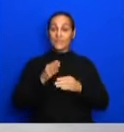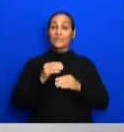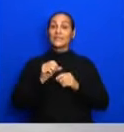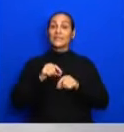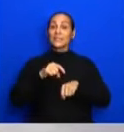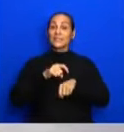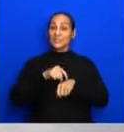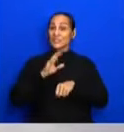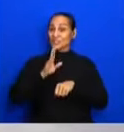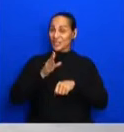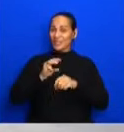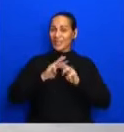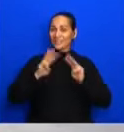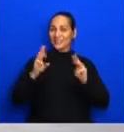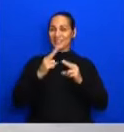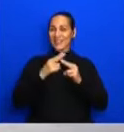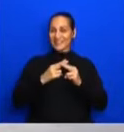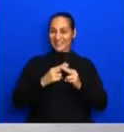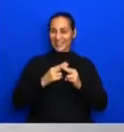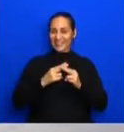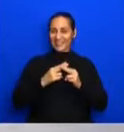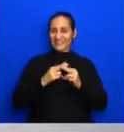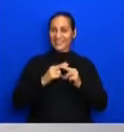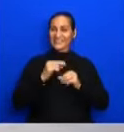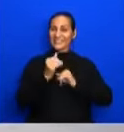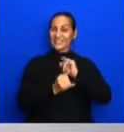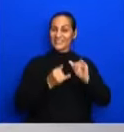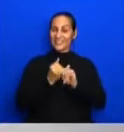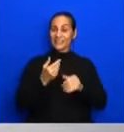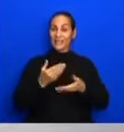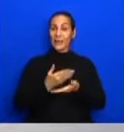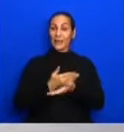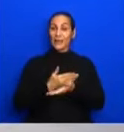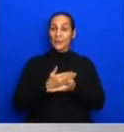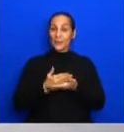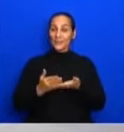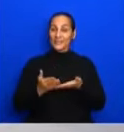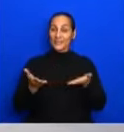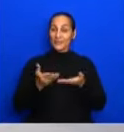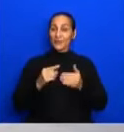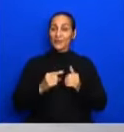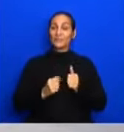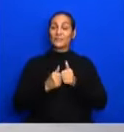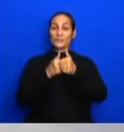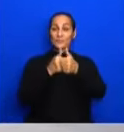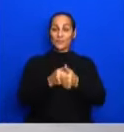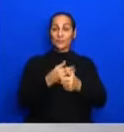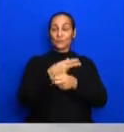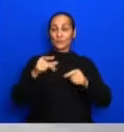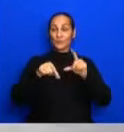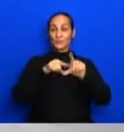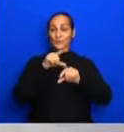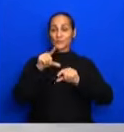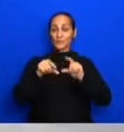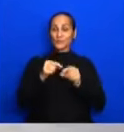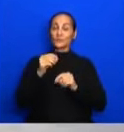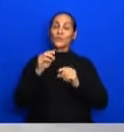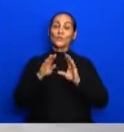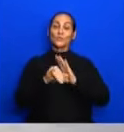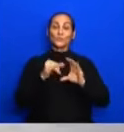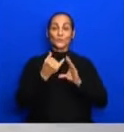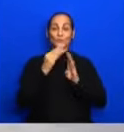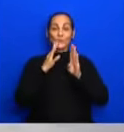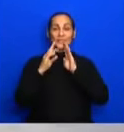em instantes no site oficial da Caixa na internet. E a partir de agora, você pode acompanhar os demais sorteios da noite através dos perfis do